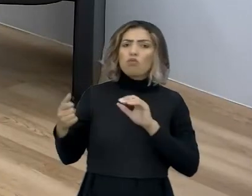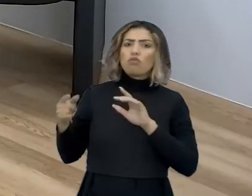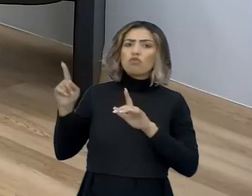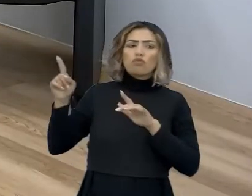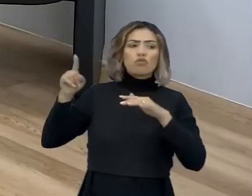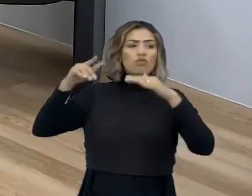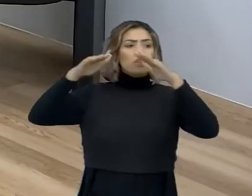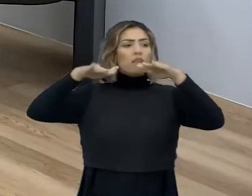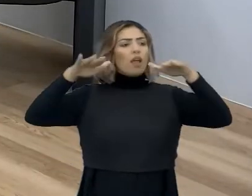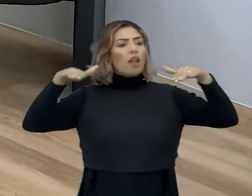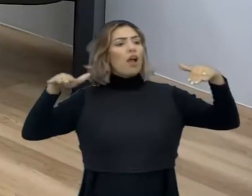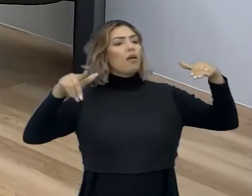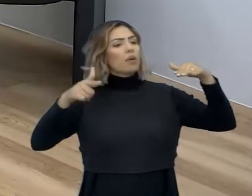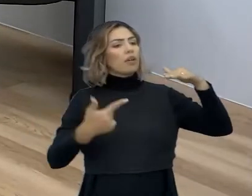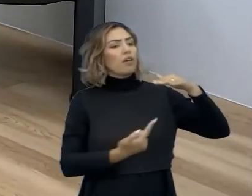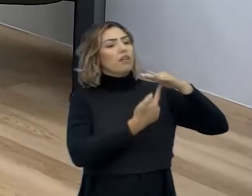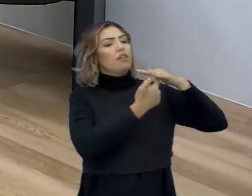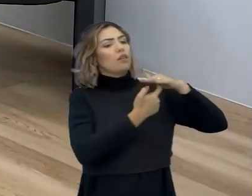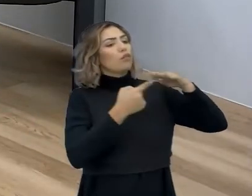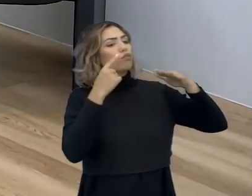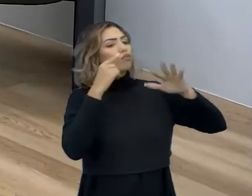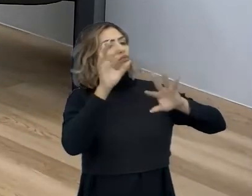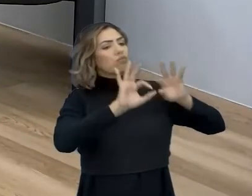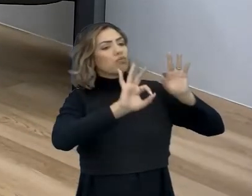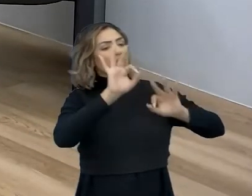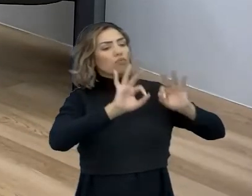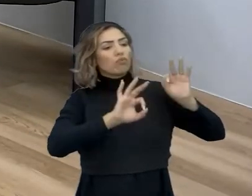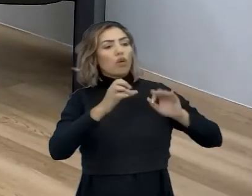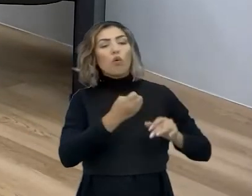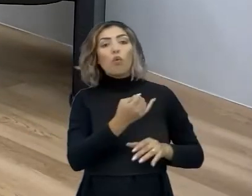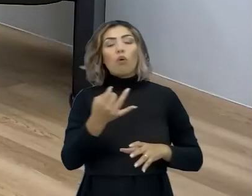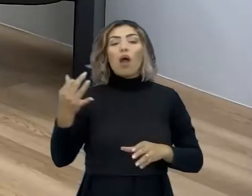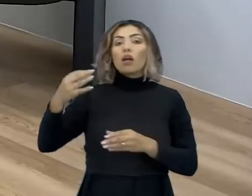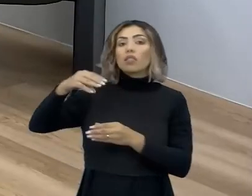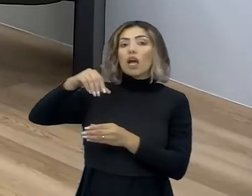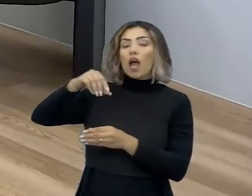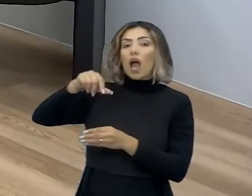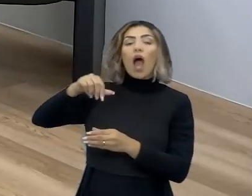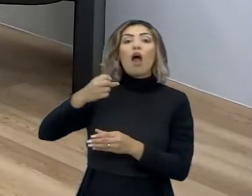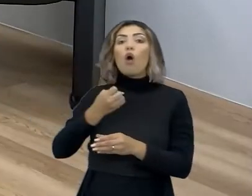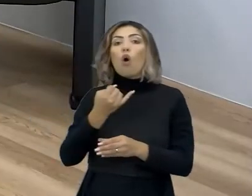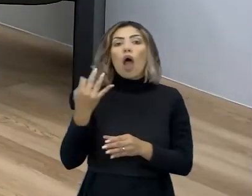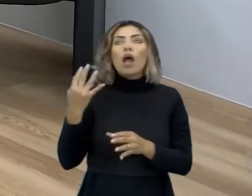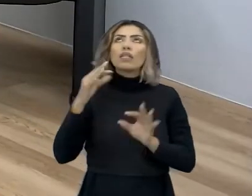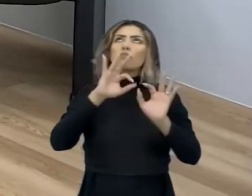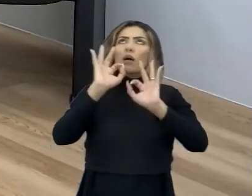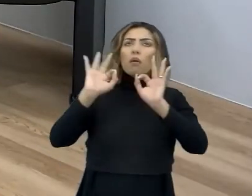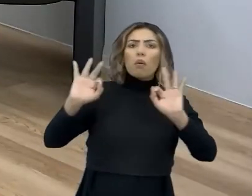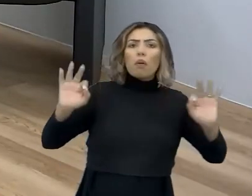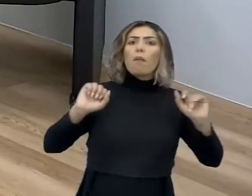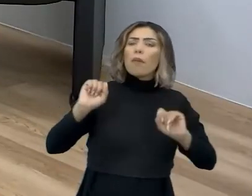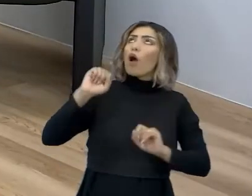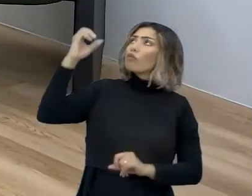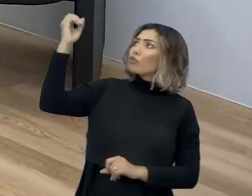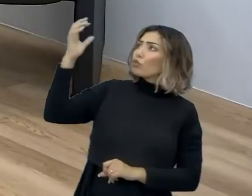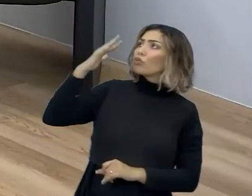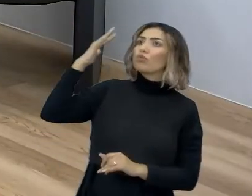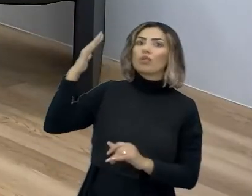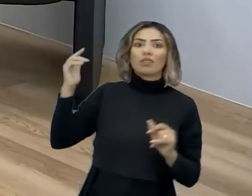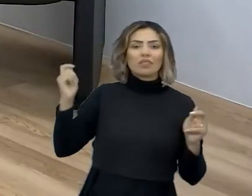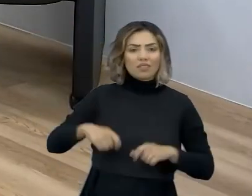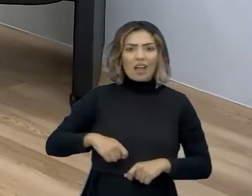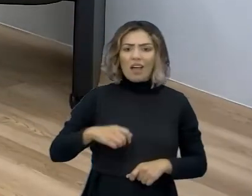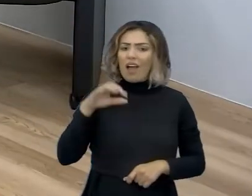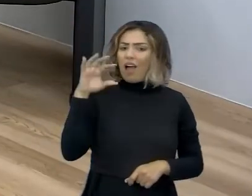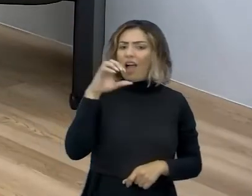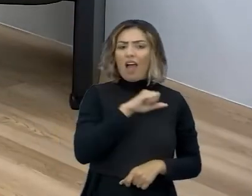telhado, calcula, né, a quantidade de garrafas que precisa, coloca lá. Também dá para fazer um sistema aí de iluminação. Tá feito meu pitch em 30